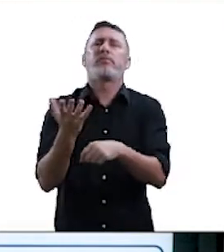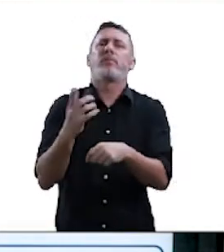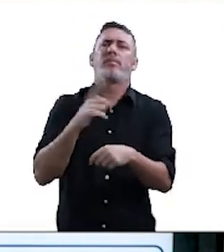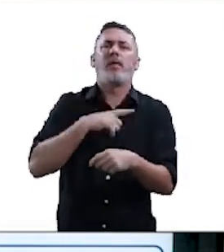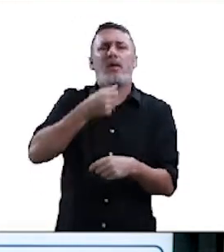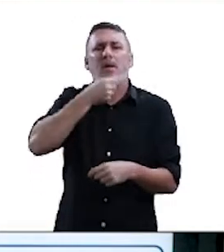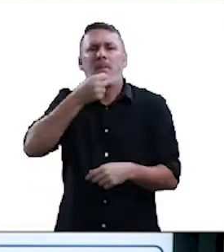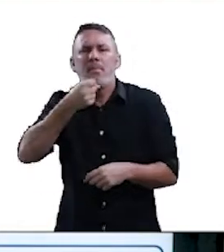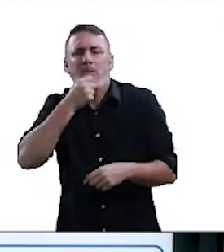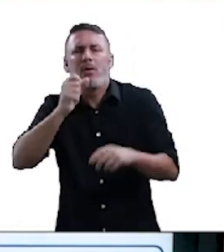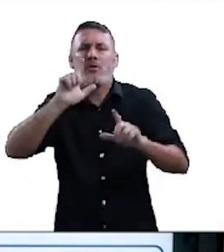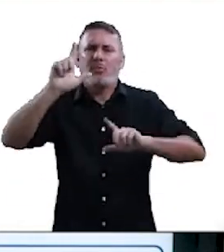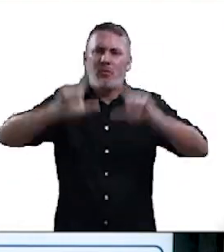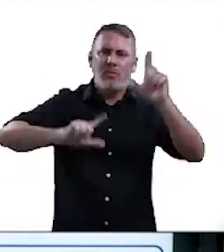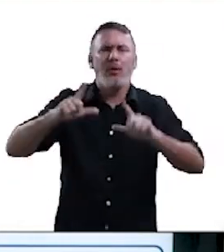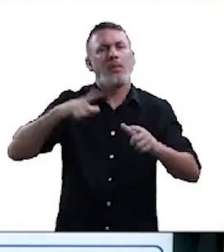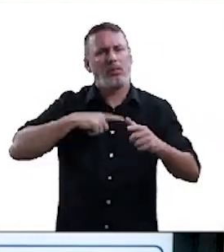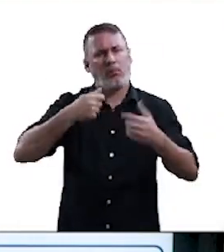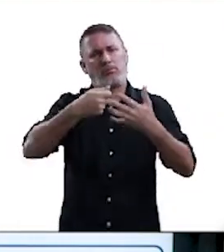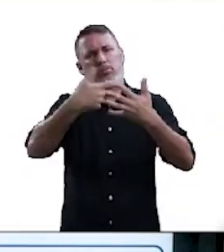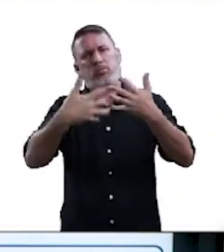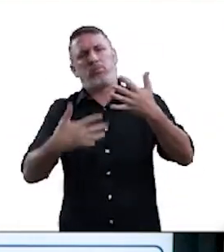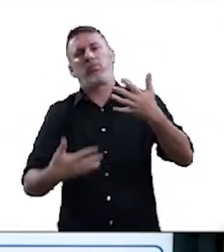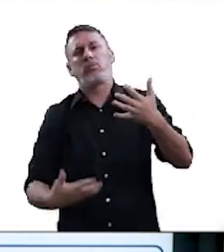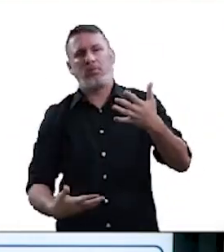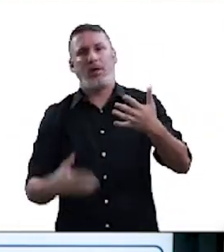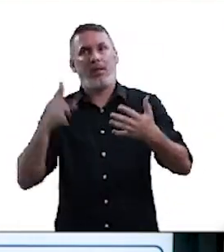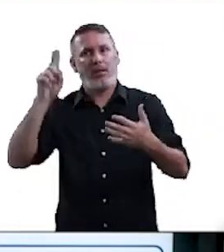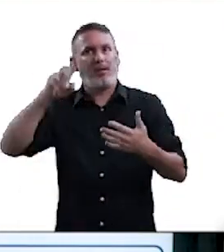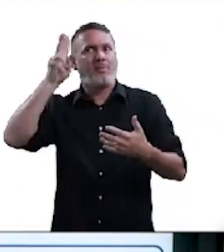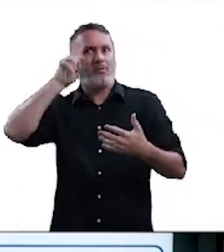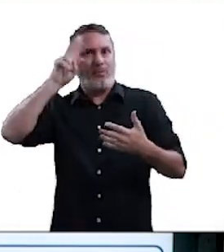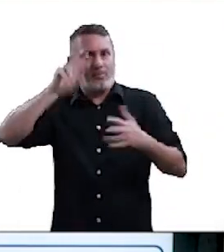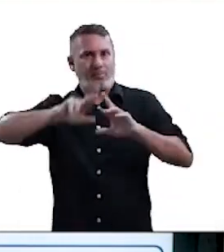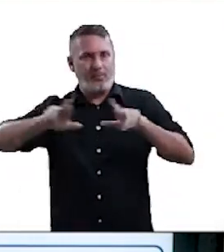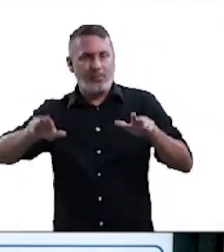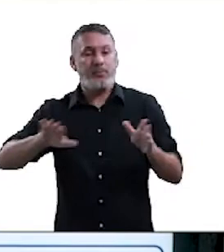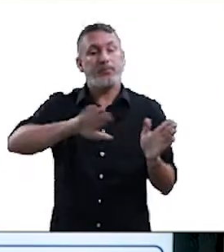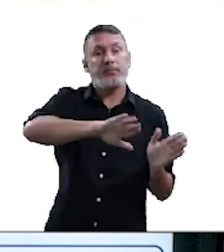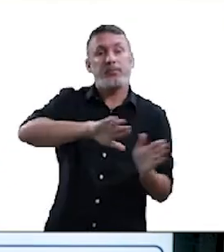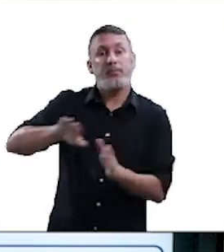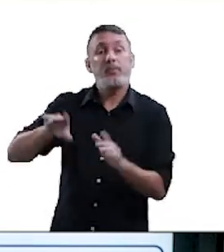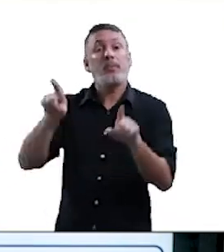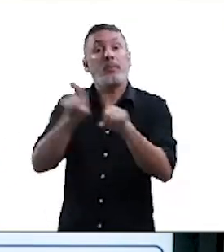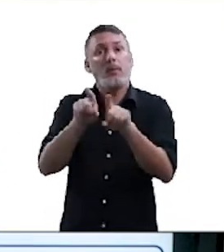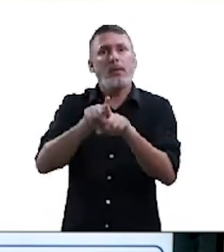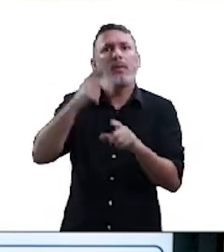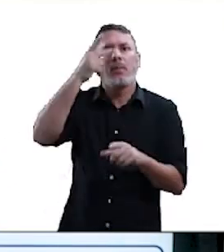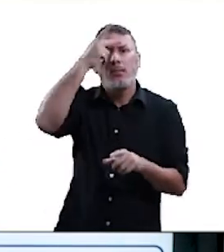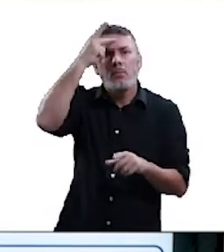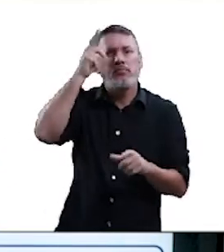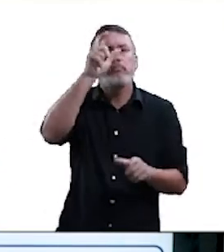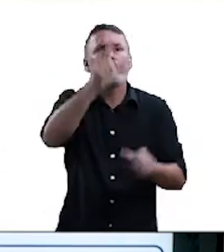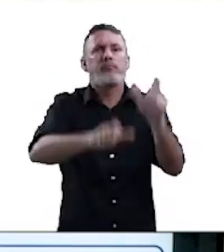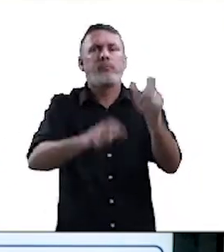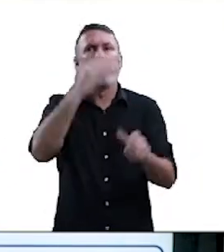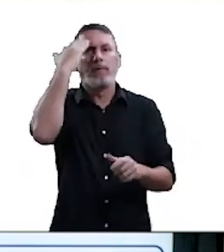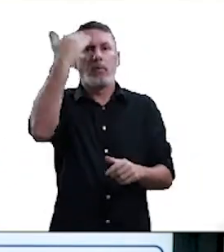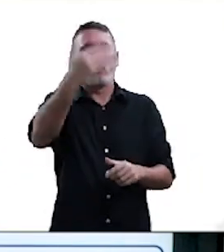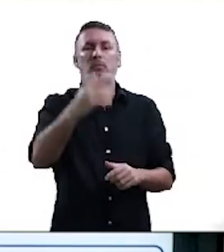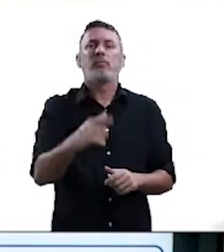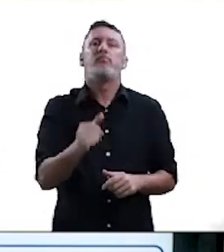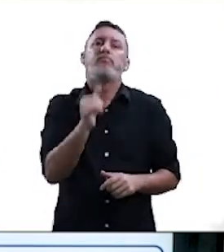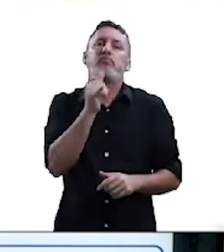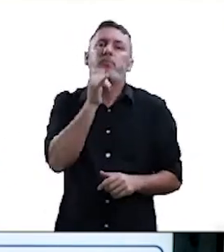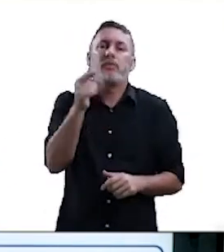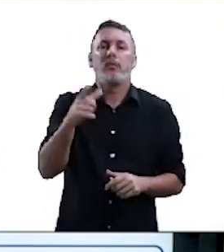reportagens, a lista ela é infinita. Nós temos também nomes de autores ou figuras conhecidas. Silvio Santos diz